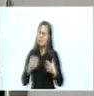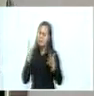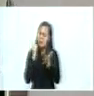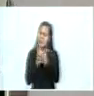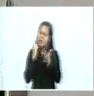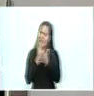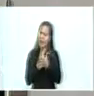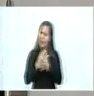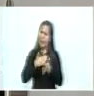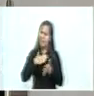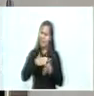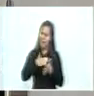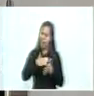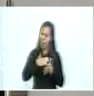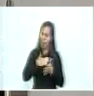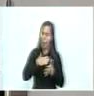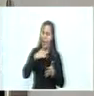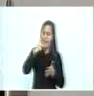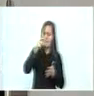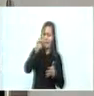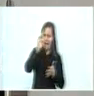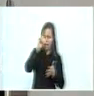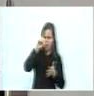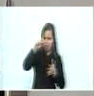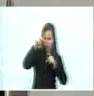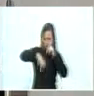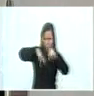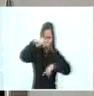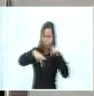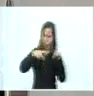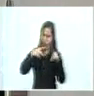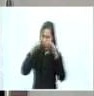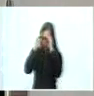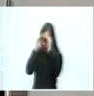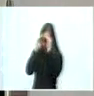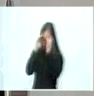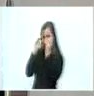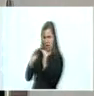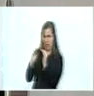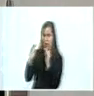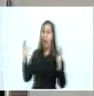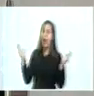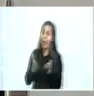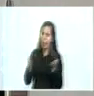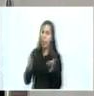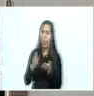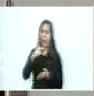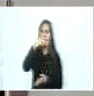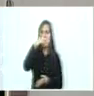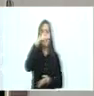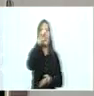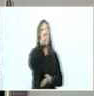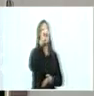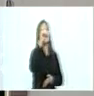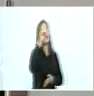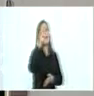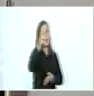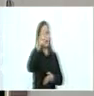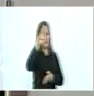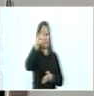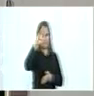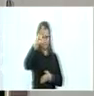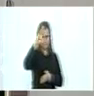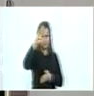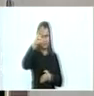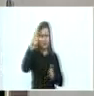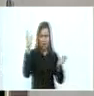meu partido é o povo. Eu acho assim, não é desrespeitando até o atual partido que eu estou nele hoje, que é o PSDB. Eu vejo,